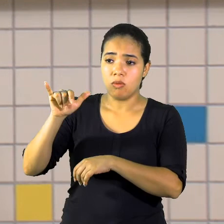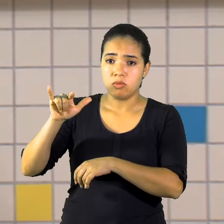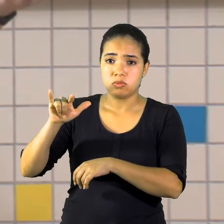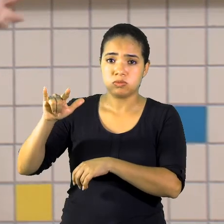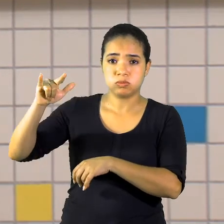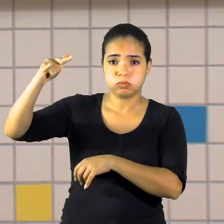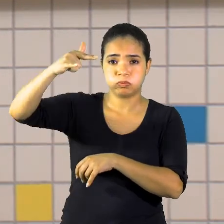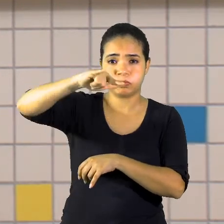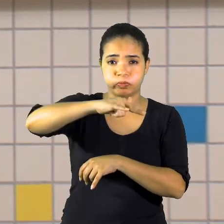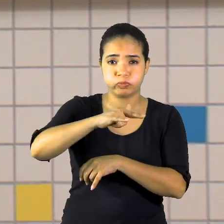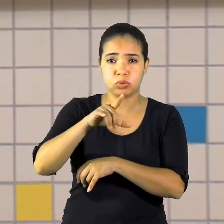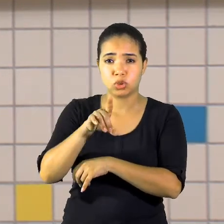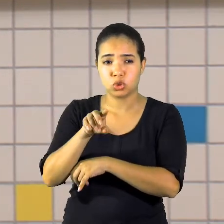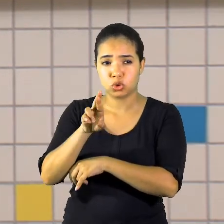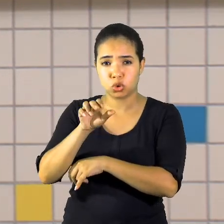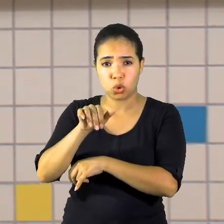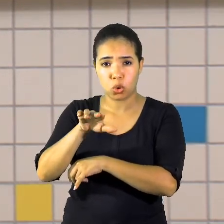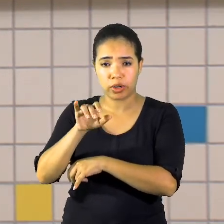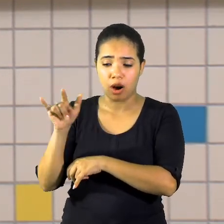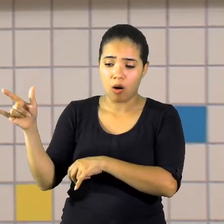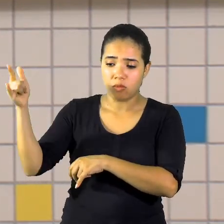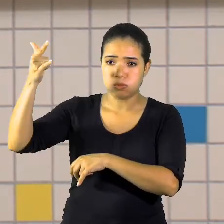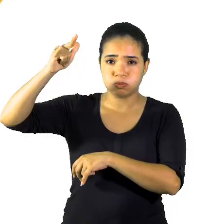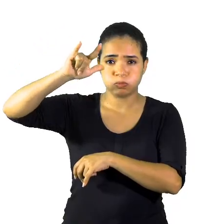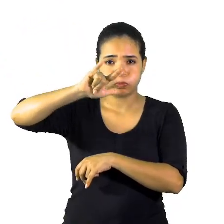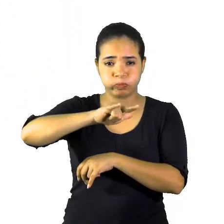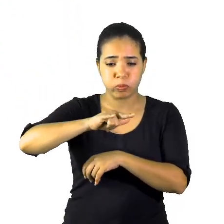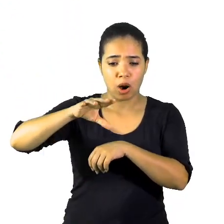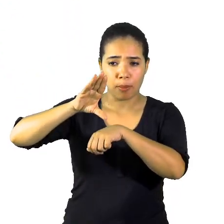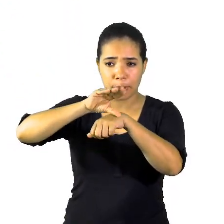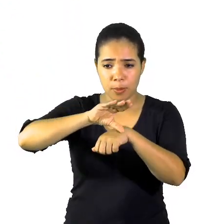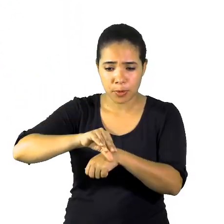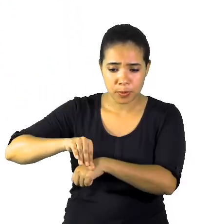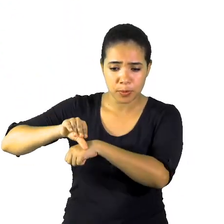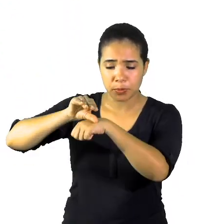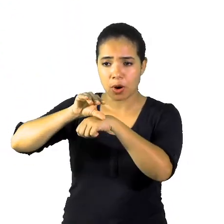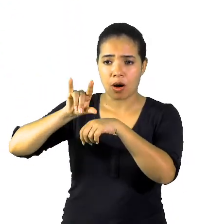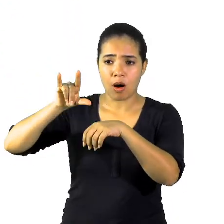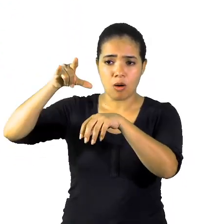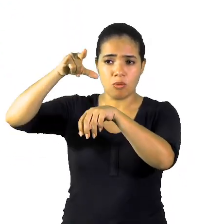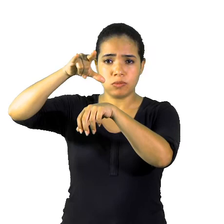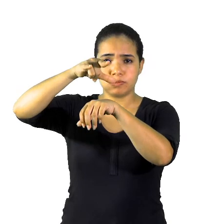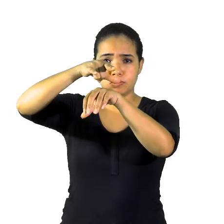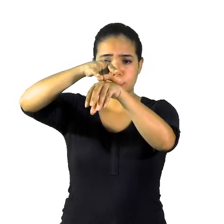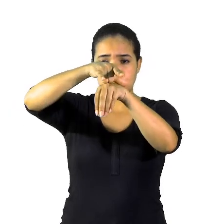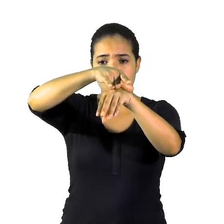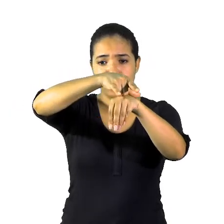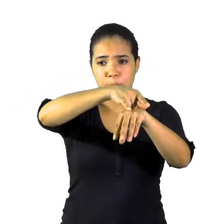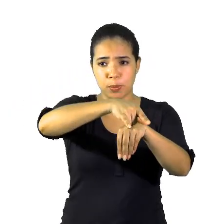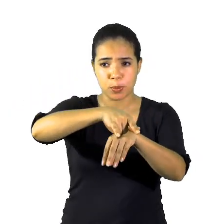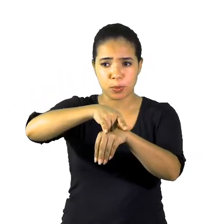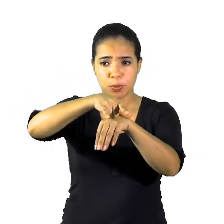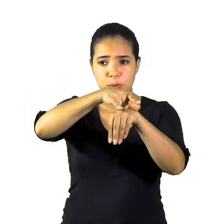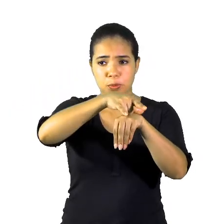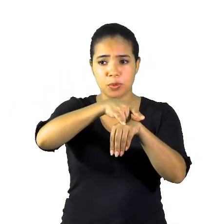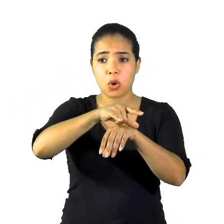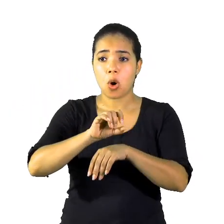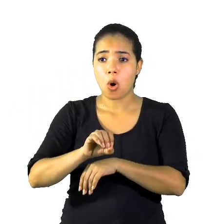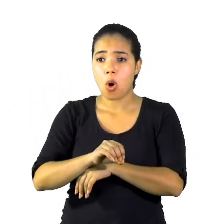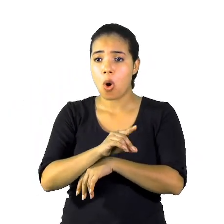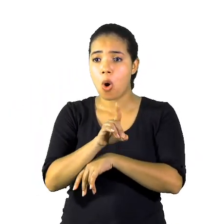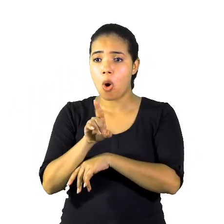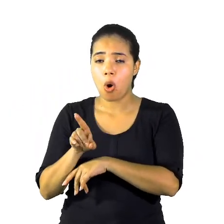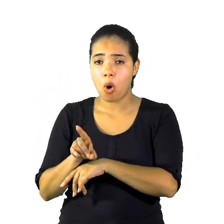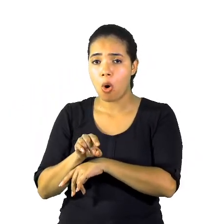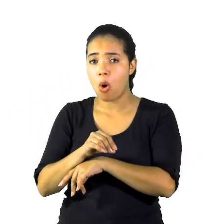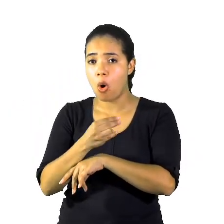Os drones eles estão tirando mais essas fotografias e a sigla para o Sistema de Informações Geográficas,